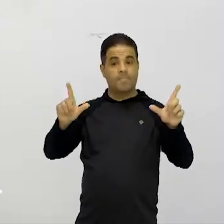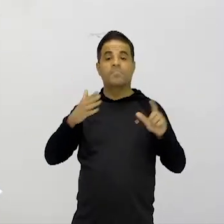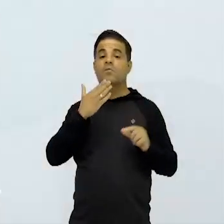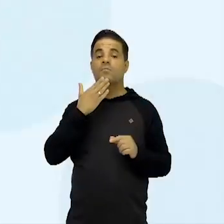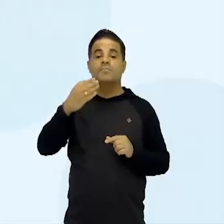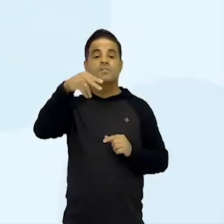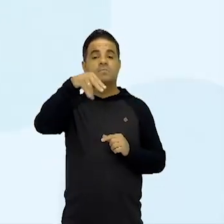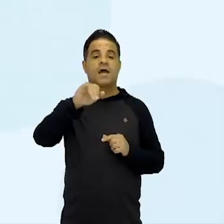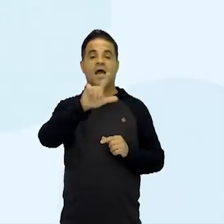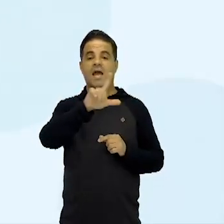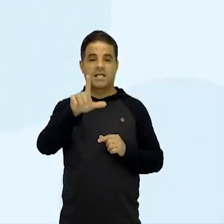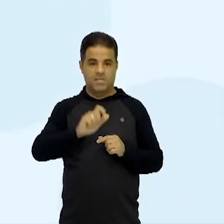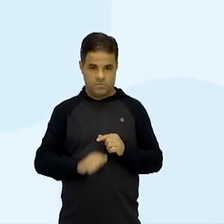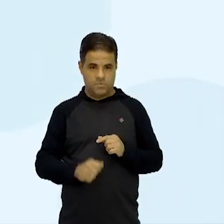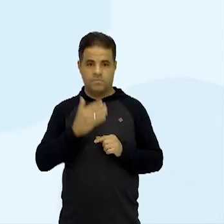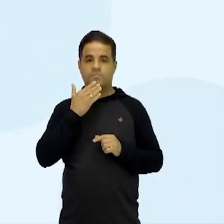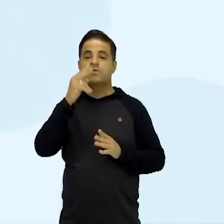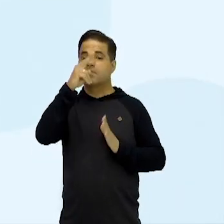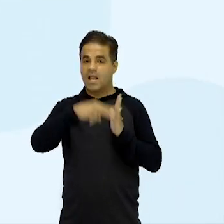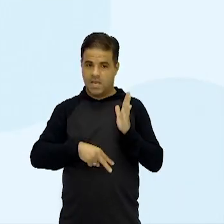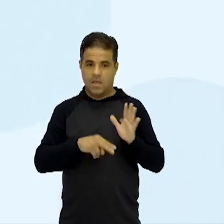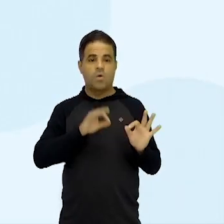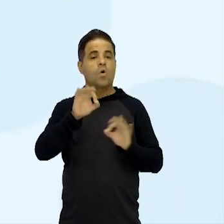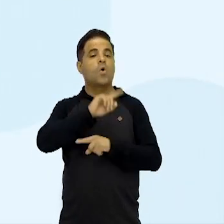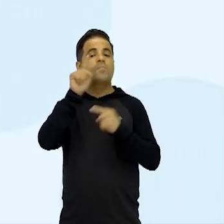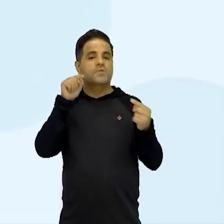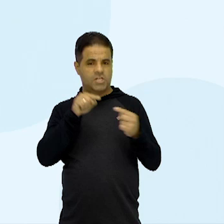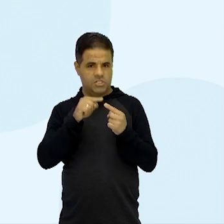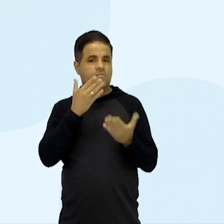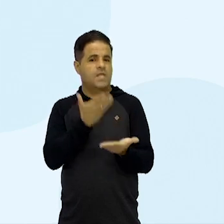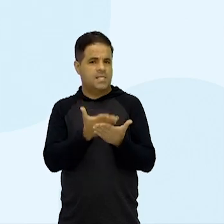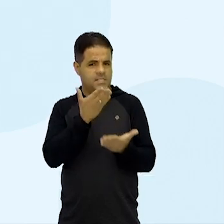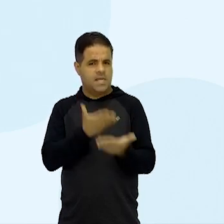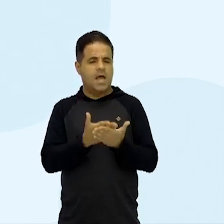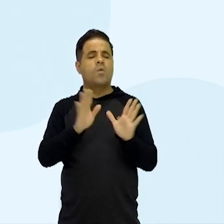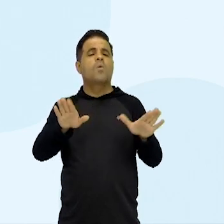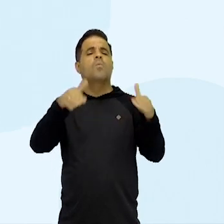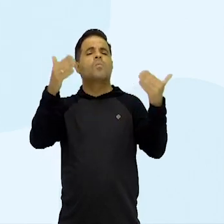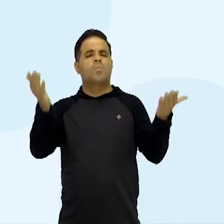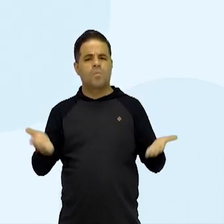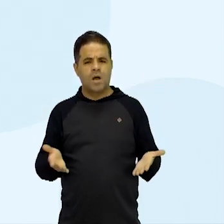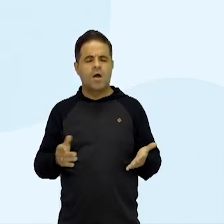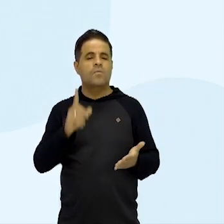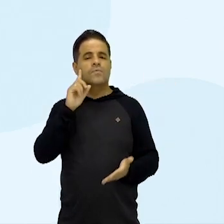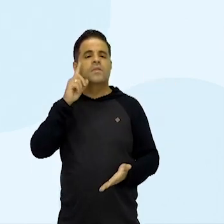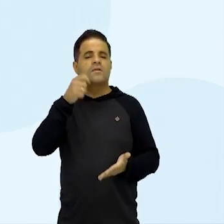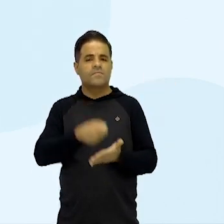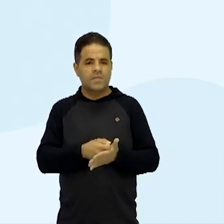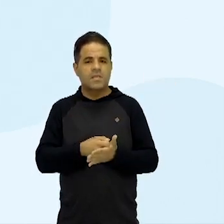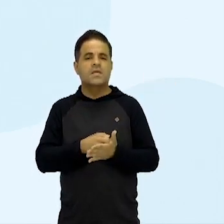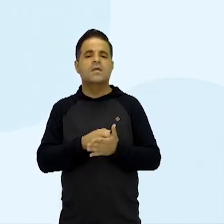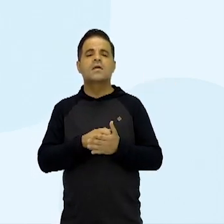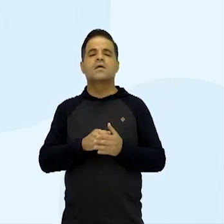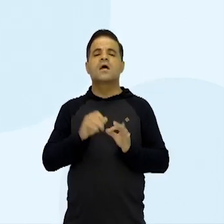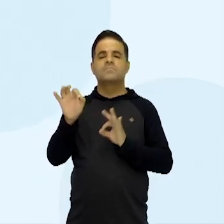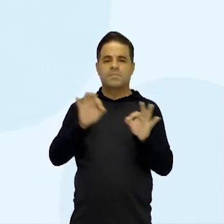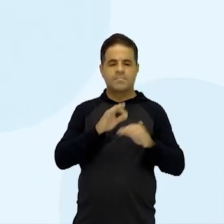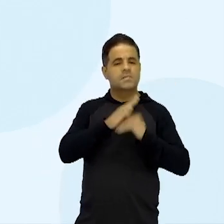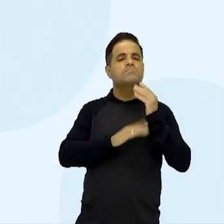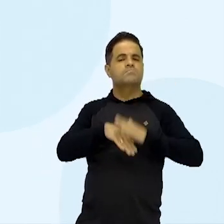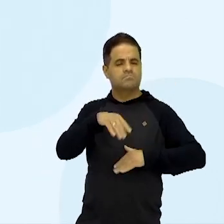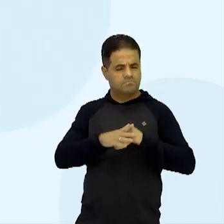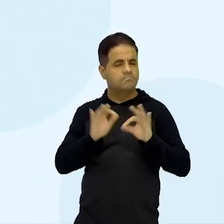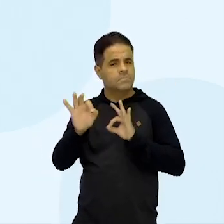para a Nilza ler para vocês o objetivo dessa aula. Pro, qual que é? Definir as premissas do plano de